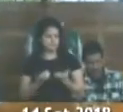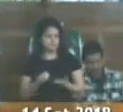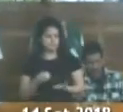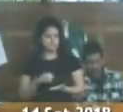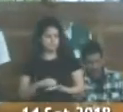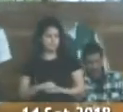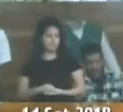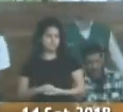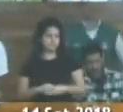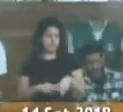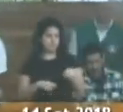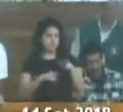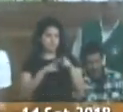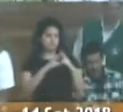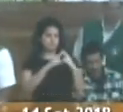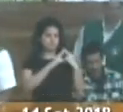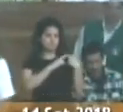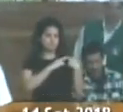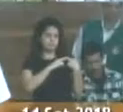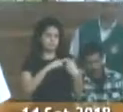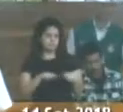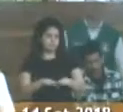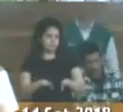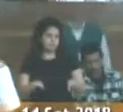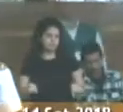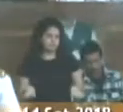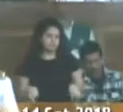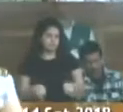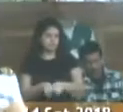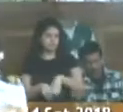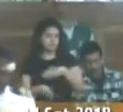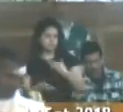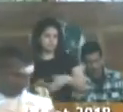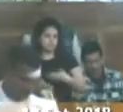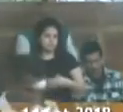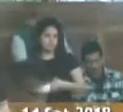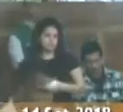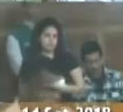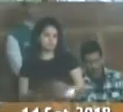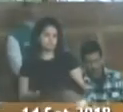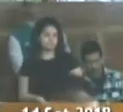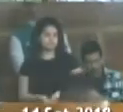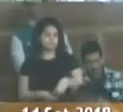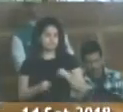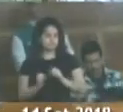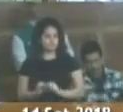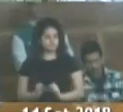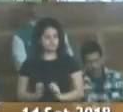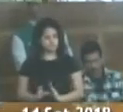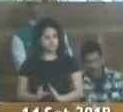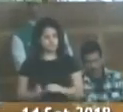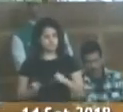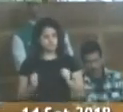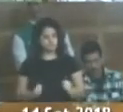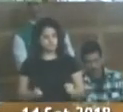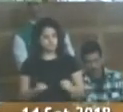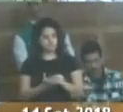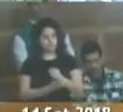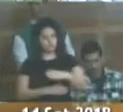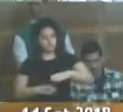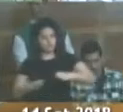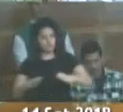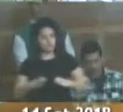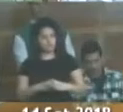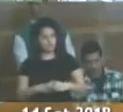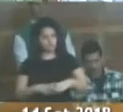um compromisso dos componentes dessa mesa e das secretarias estadual e municipal de educação para criarmos um grupo